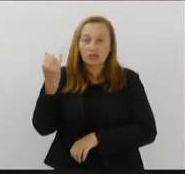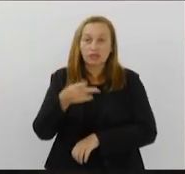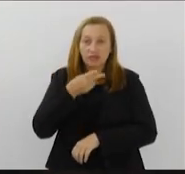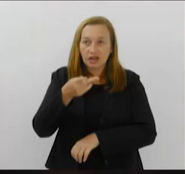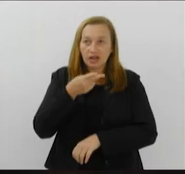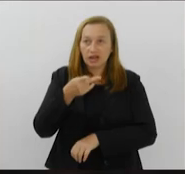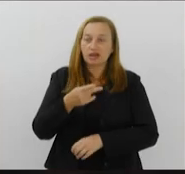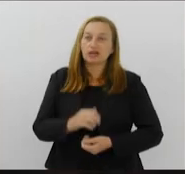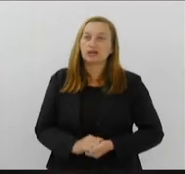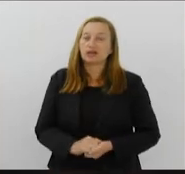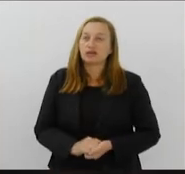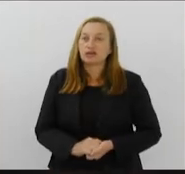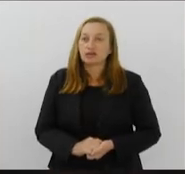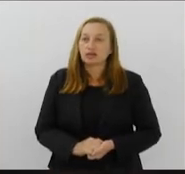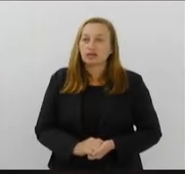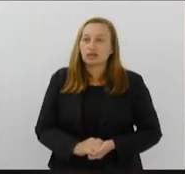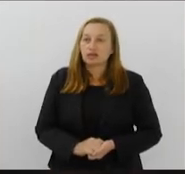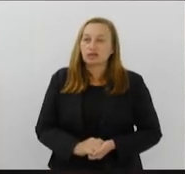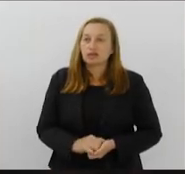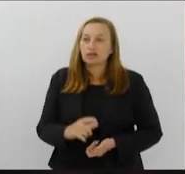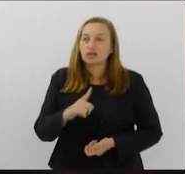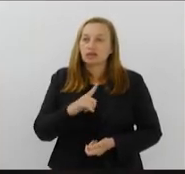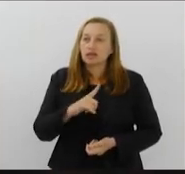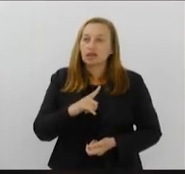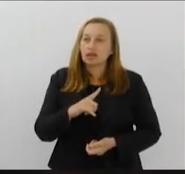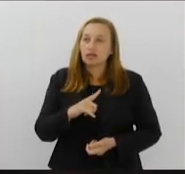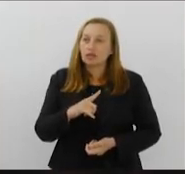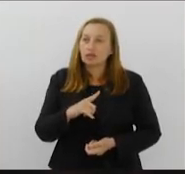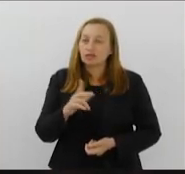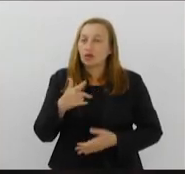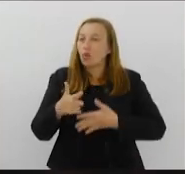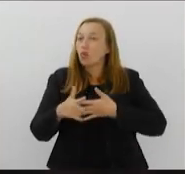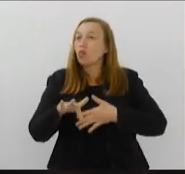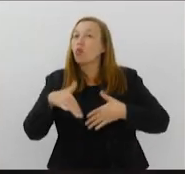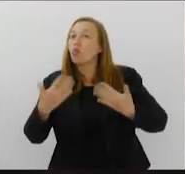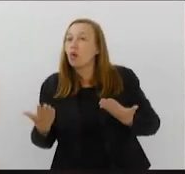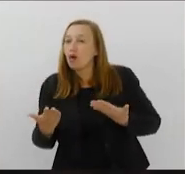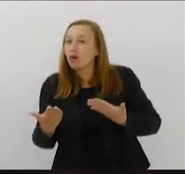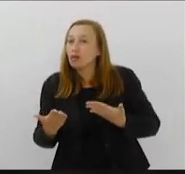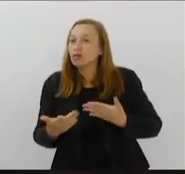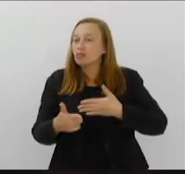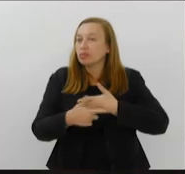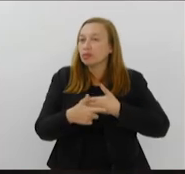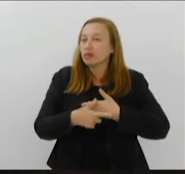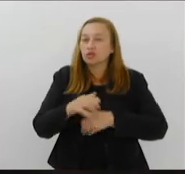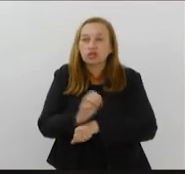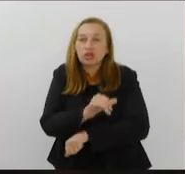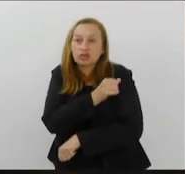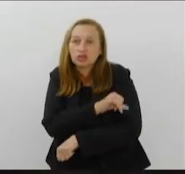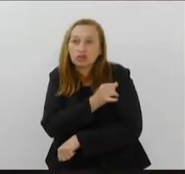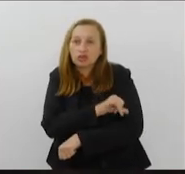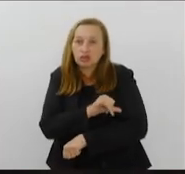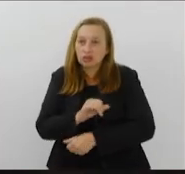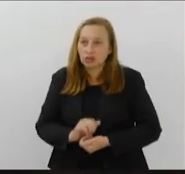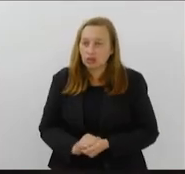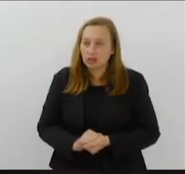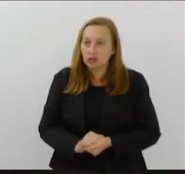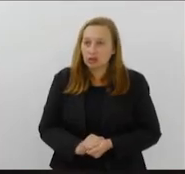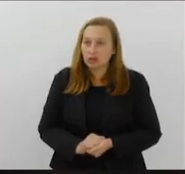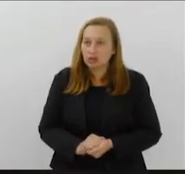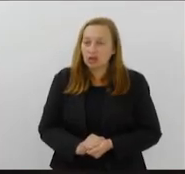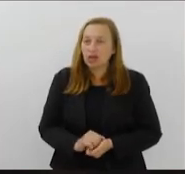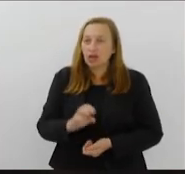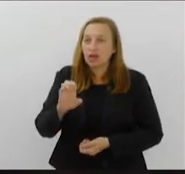né, que nós temos que considerar qual é o padrão, né, do Estado do Rio de Janeiro em relação à emissão de gases de efeito